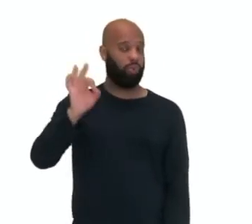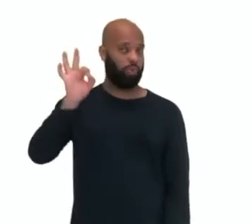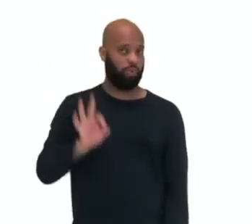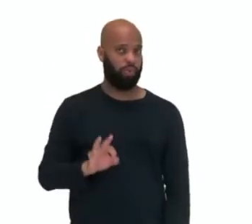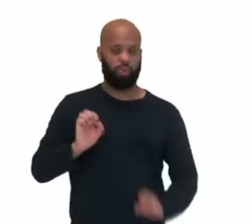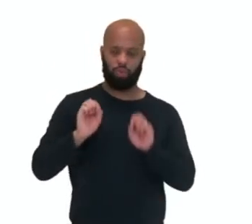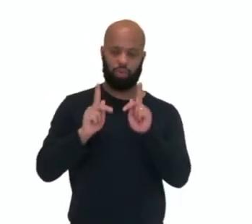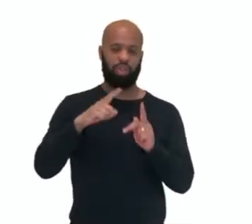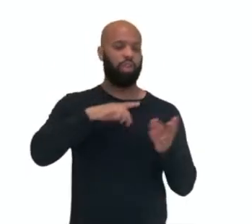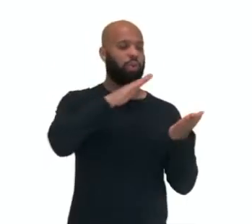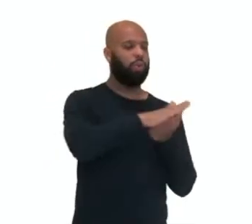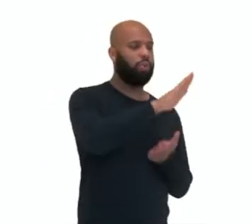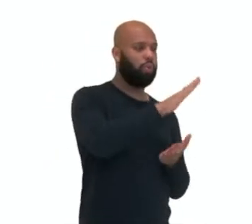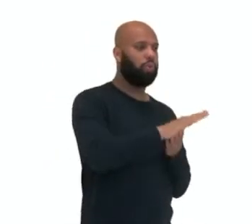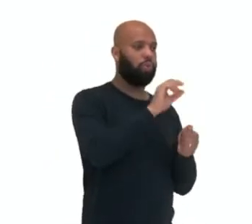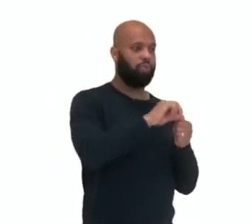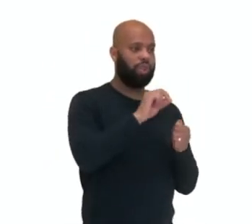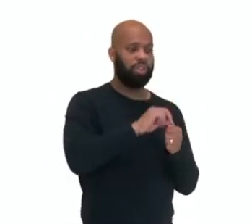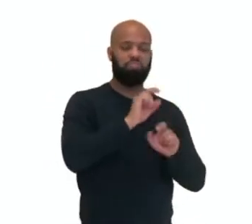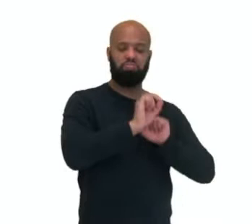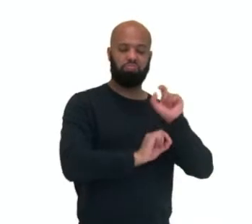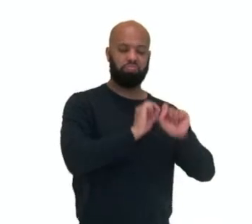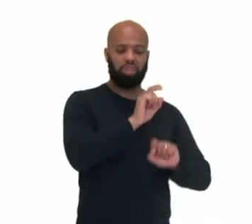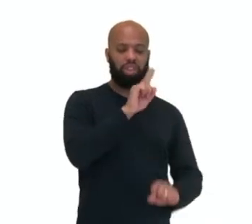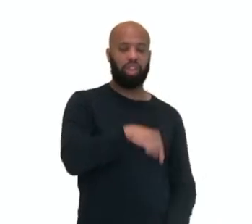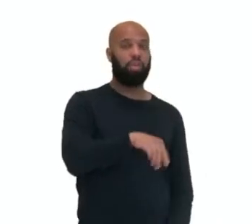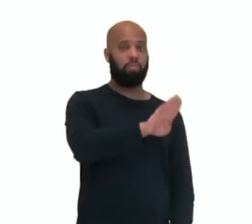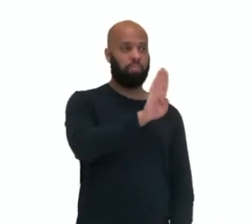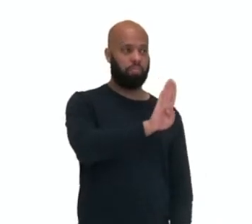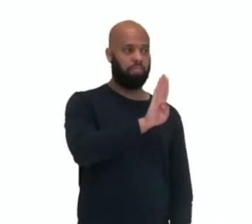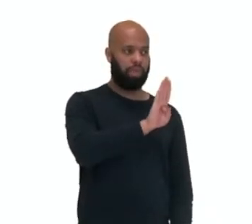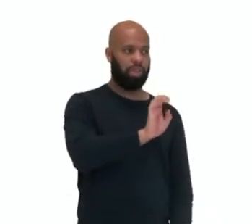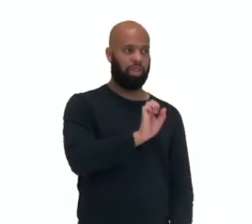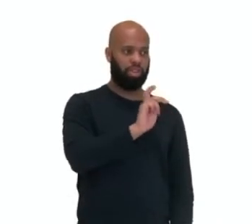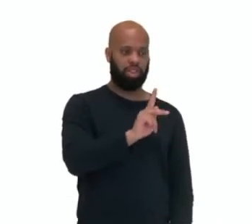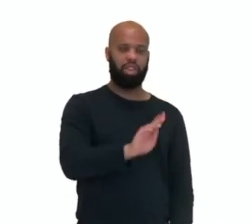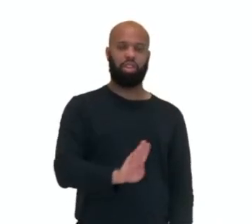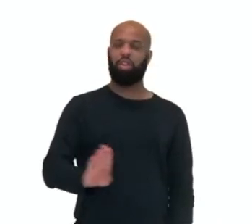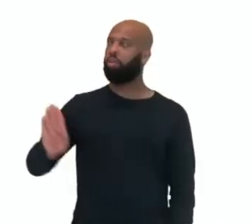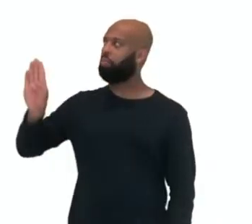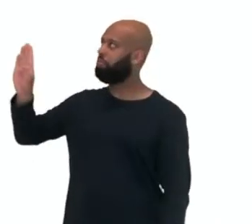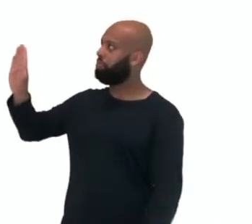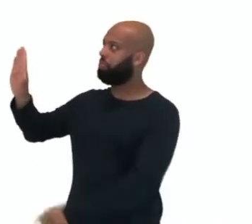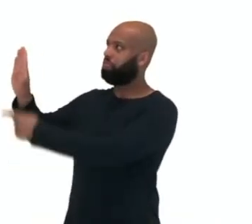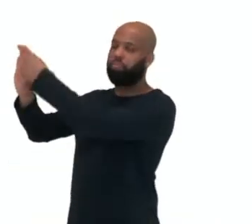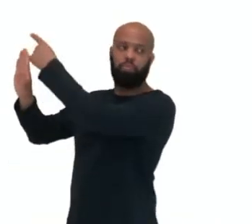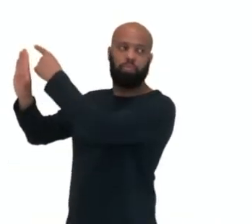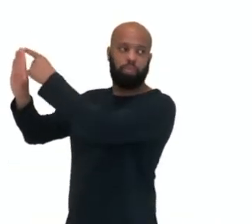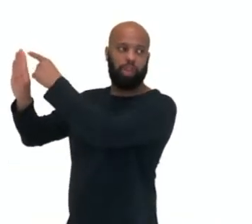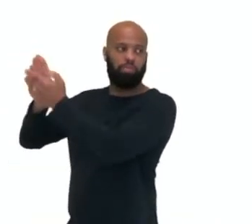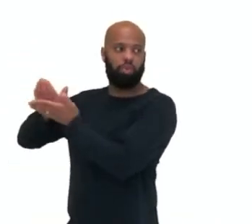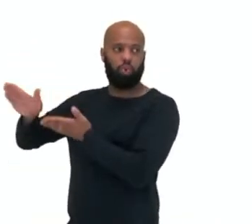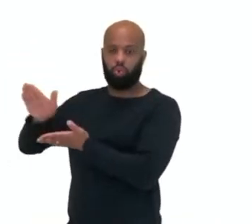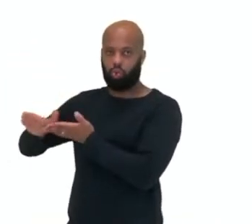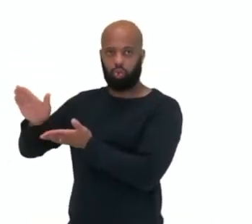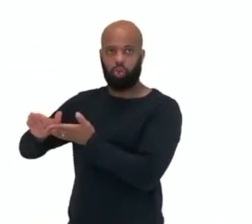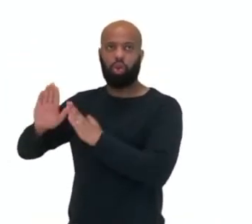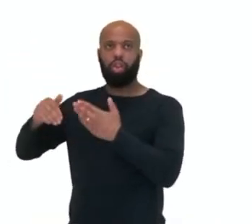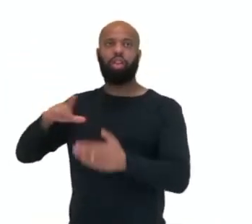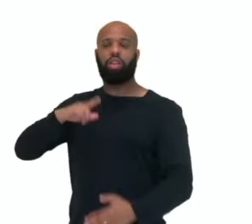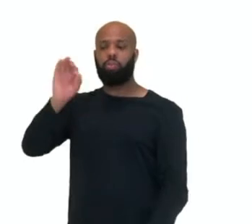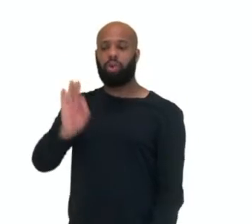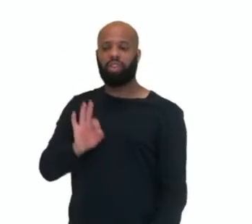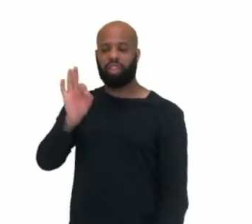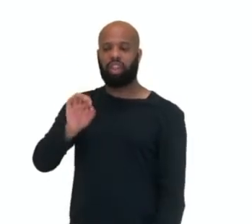Então, o custo de produção aqui é o B aqui, ó, o B que é esse daqui, a porcentagem